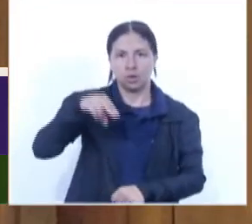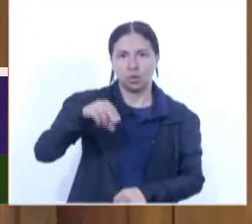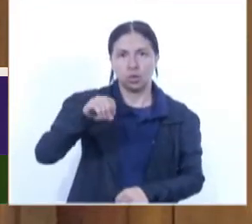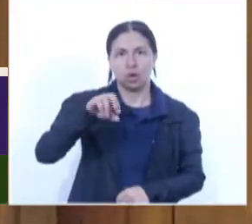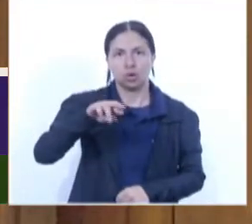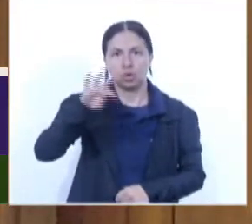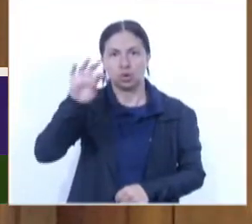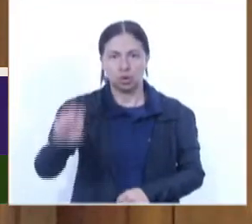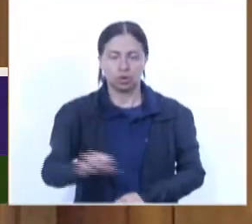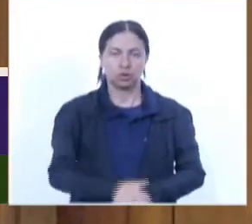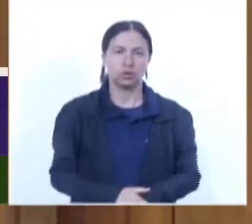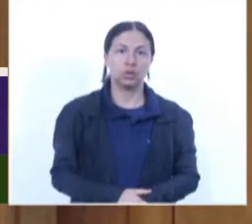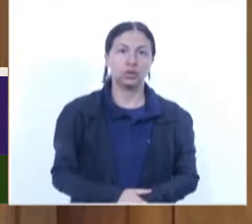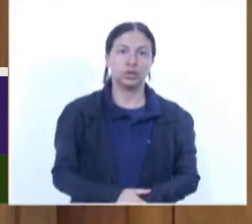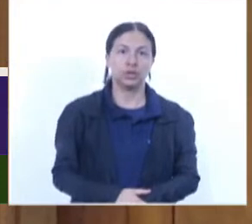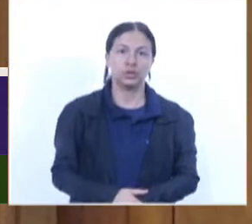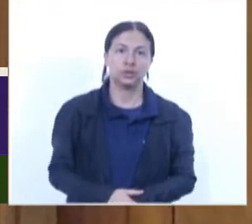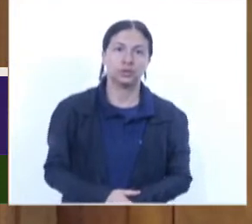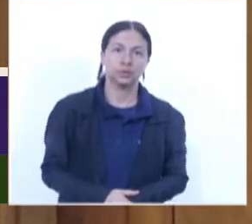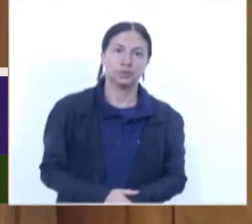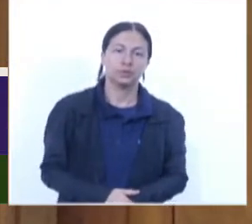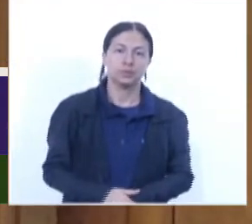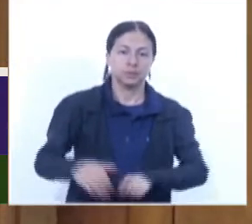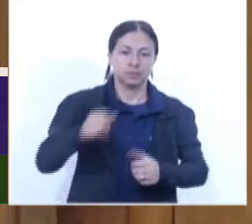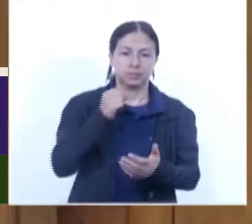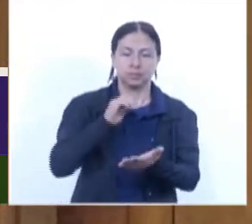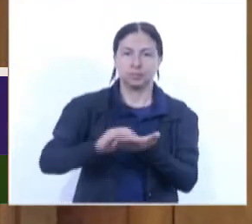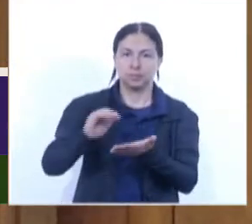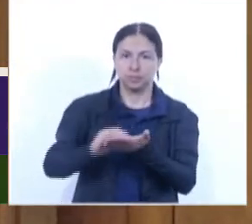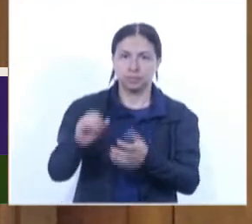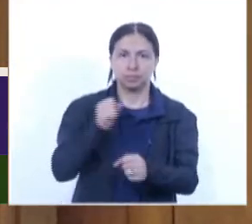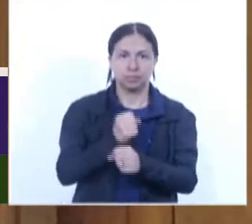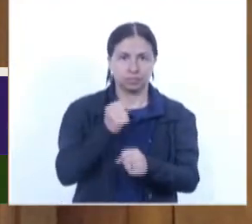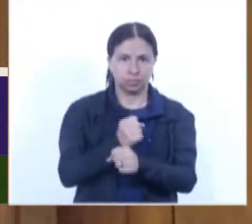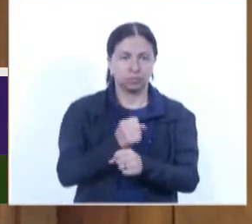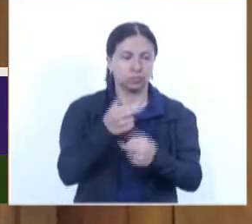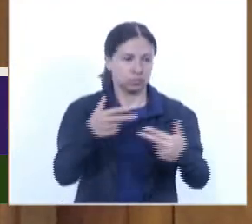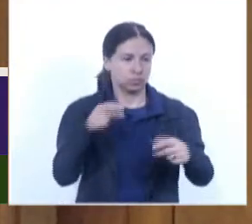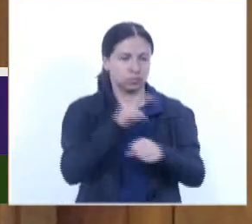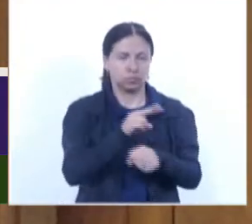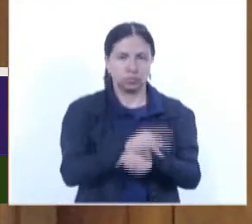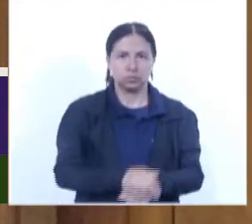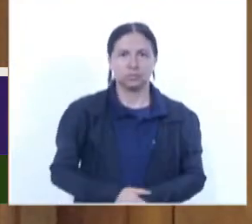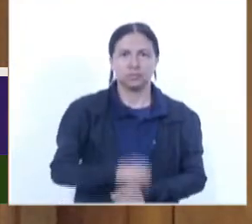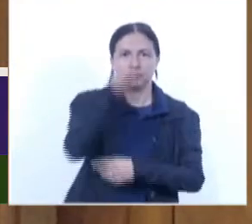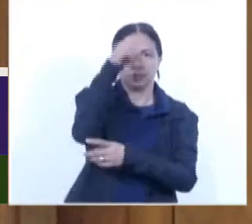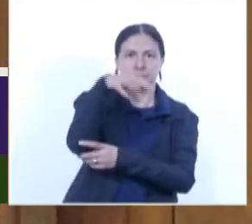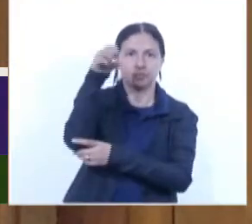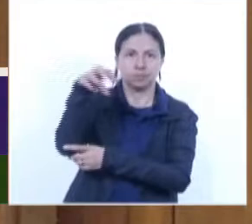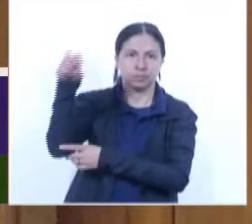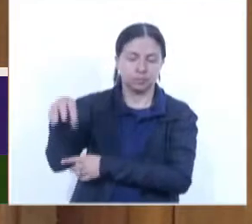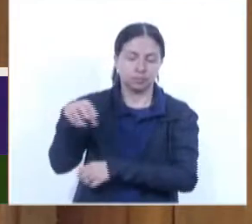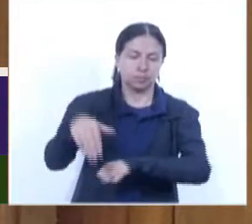requerimento Municipal de serviços urbanos para instalação de iluminação pública na Rua Valmir